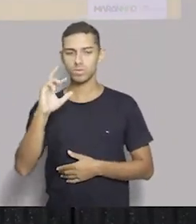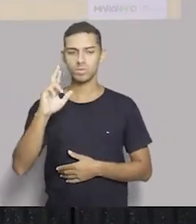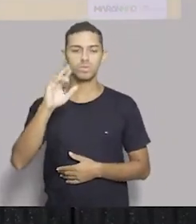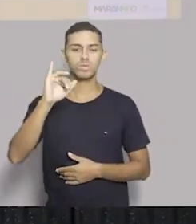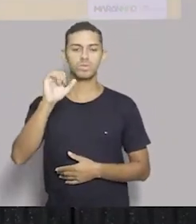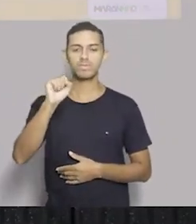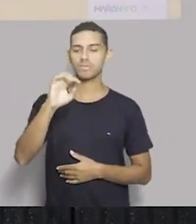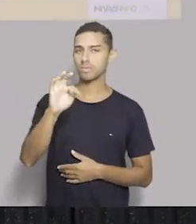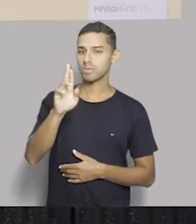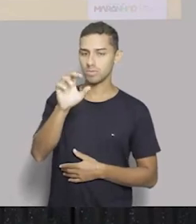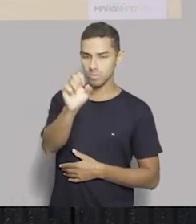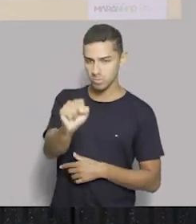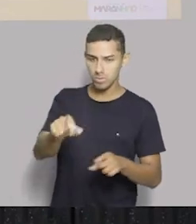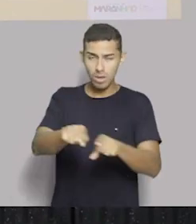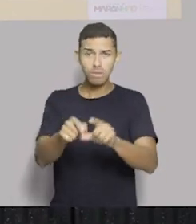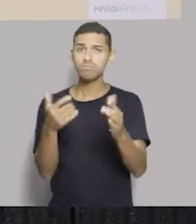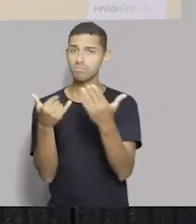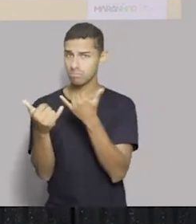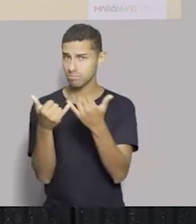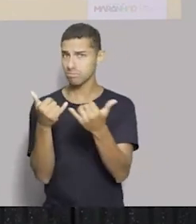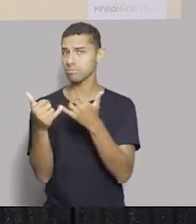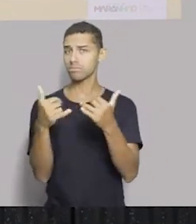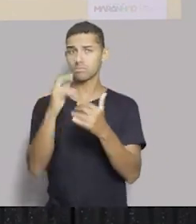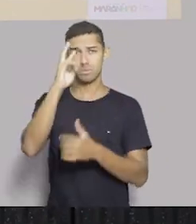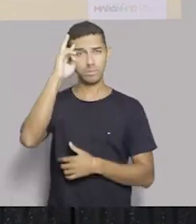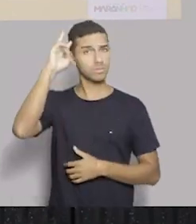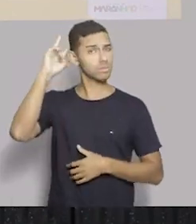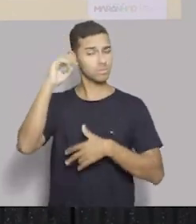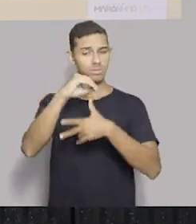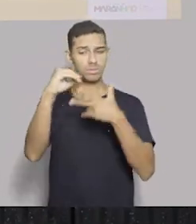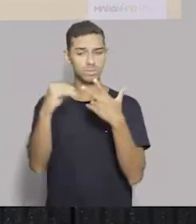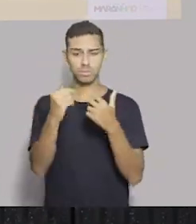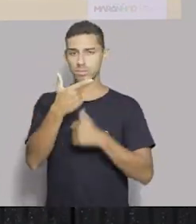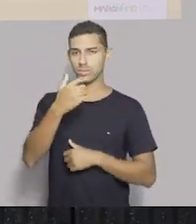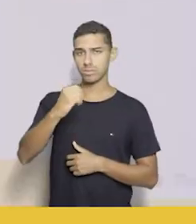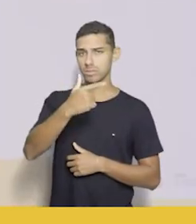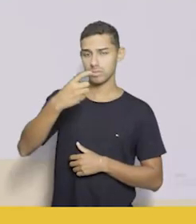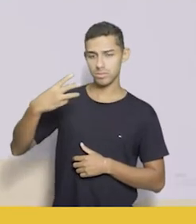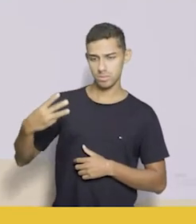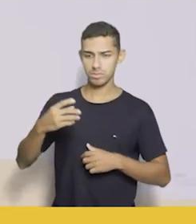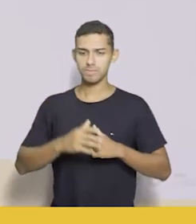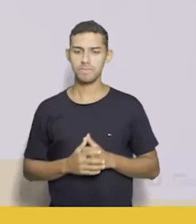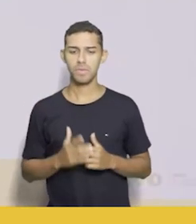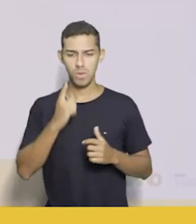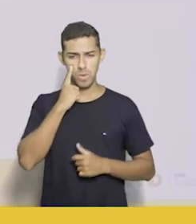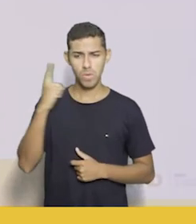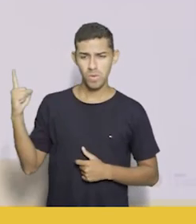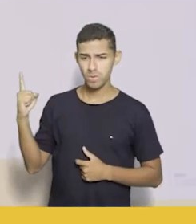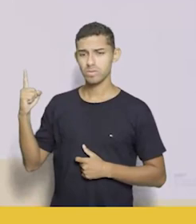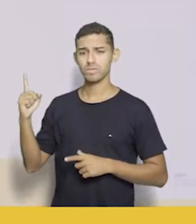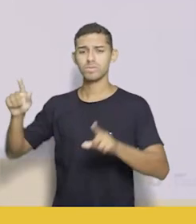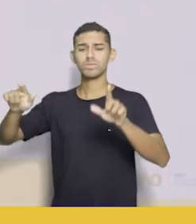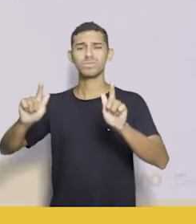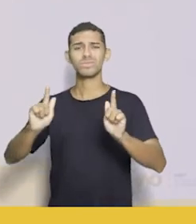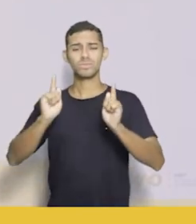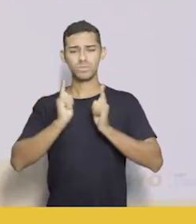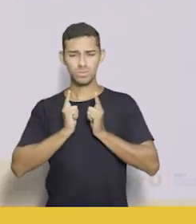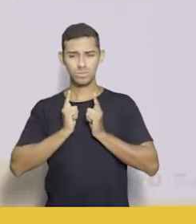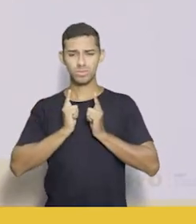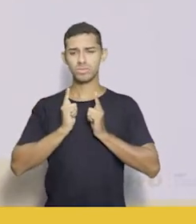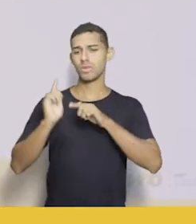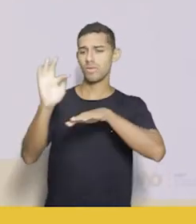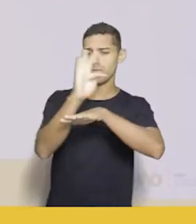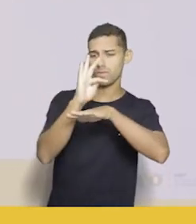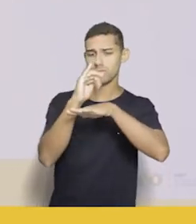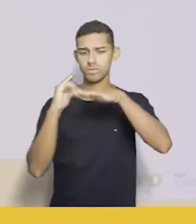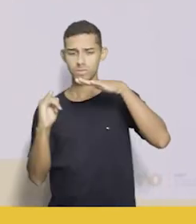nos vestibulares Então vamos lá vamos fazer segregação formal e informal linchamento e violência